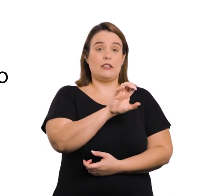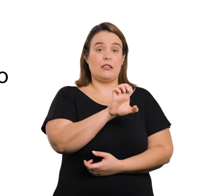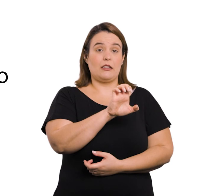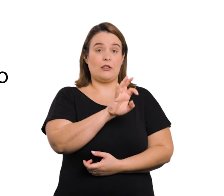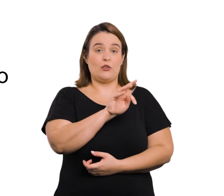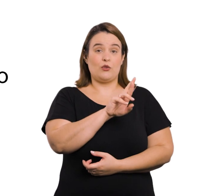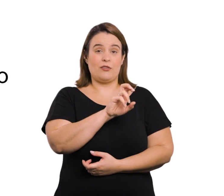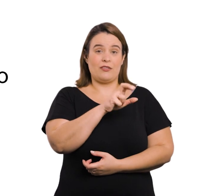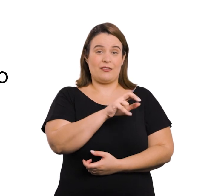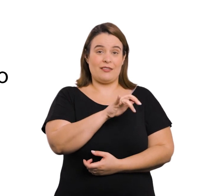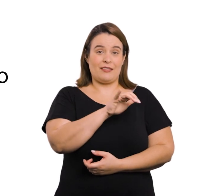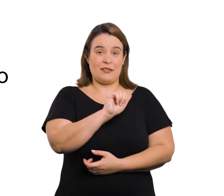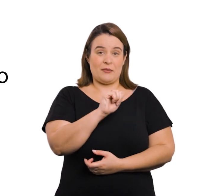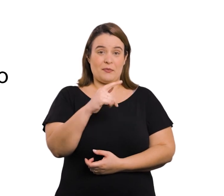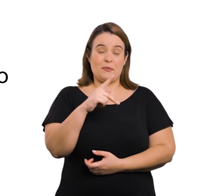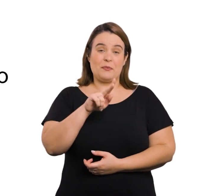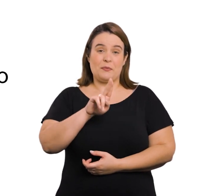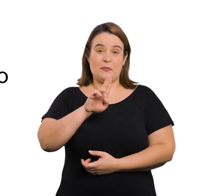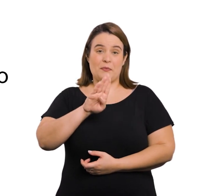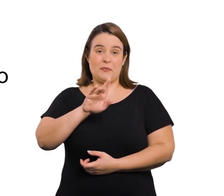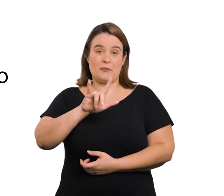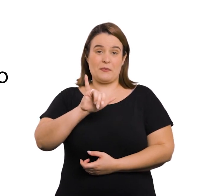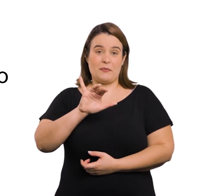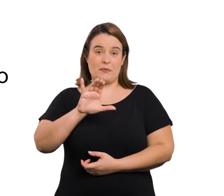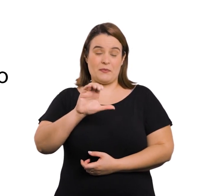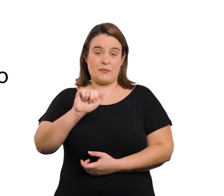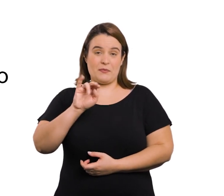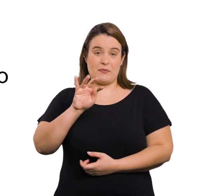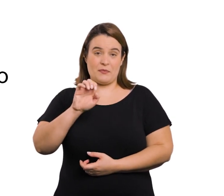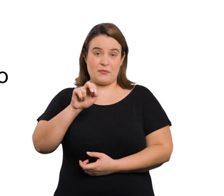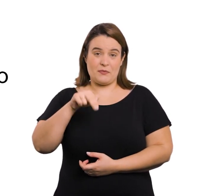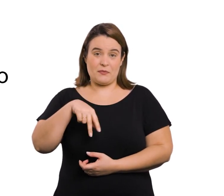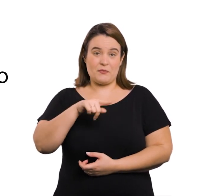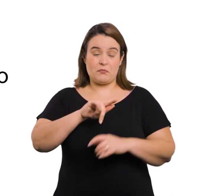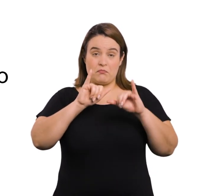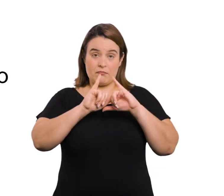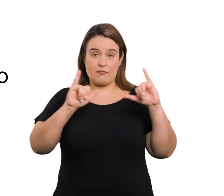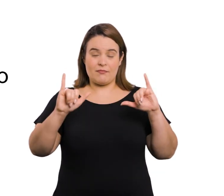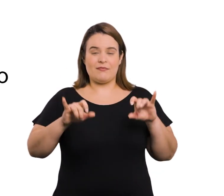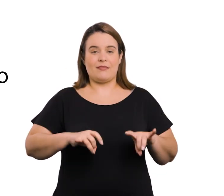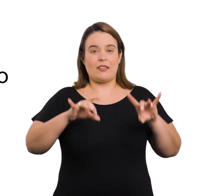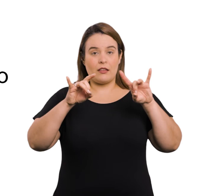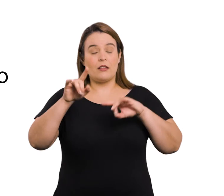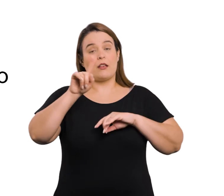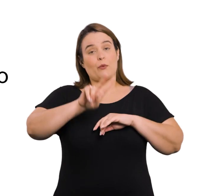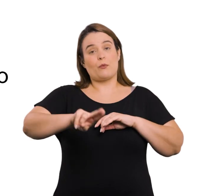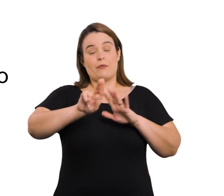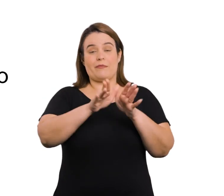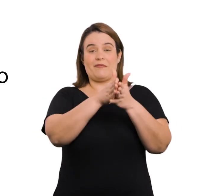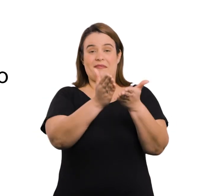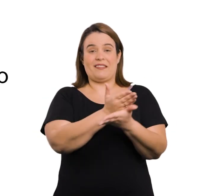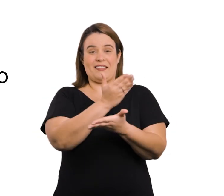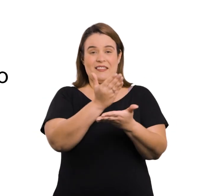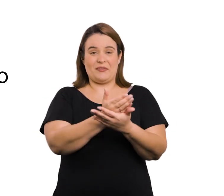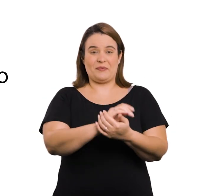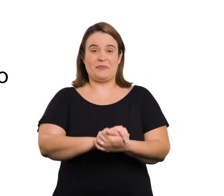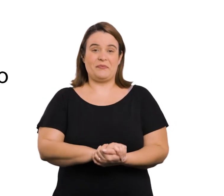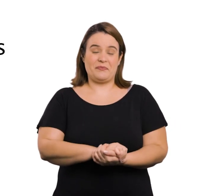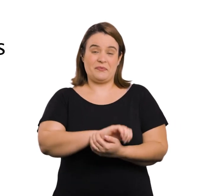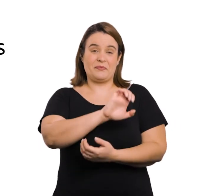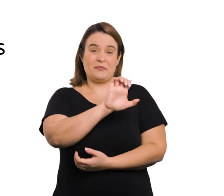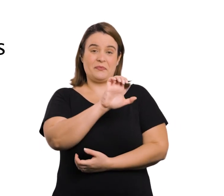de Electronic Publication, publicação eletrônica, que é um formato de arquivo digital padrão para livros